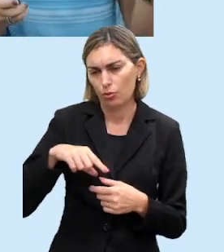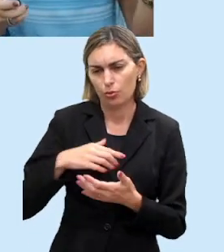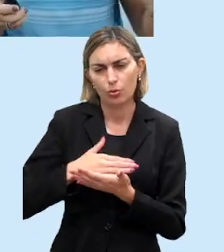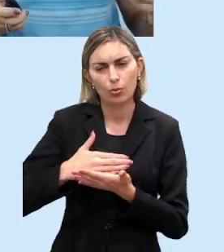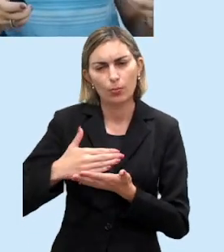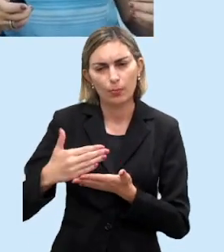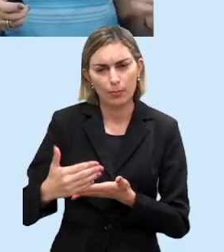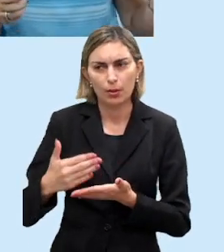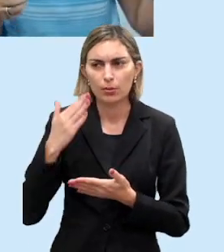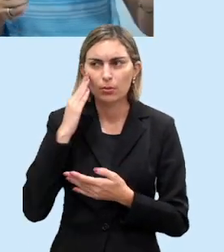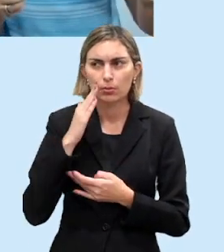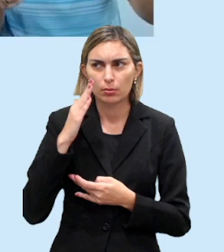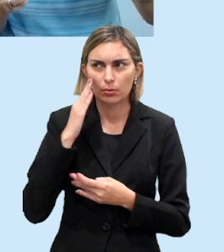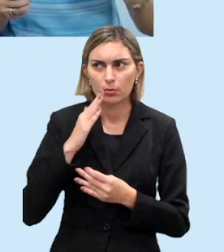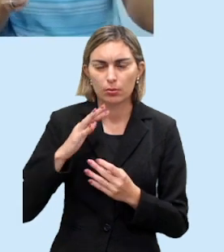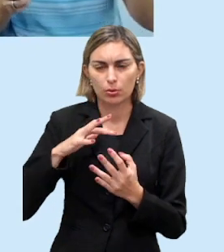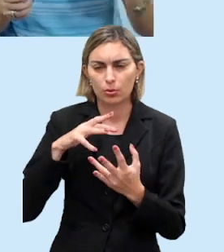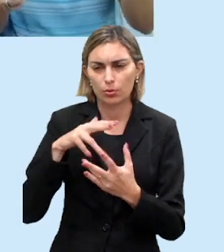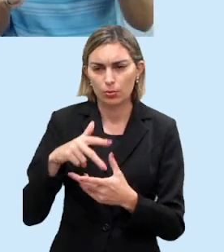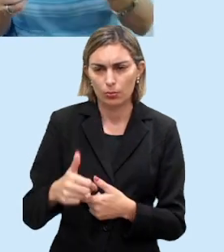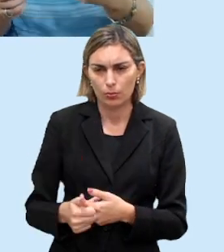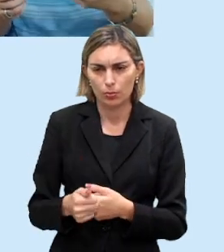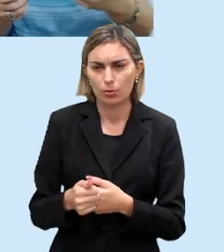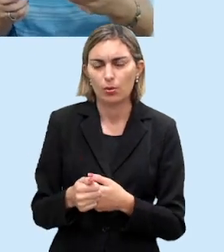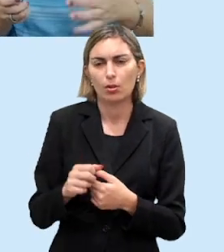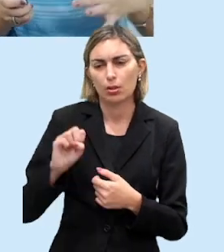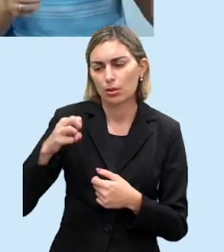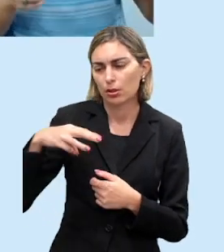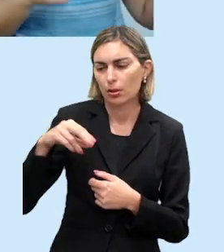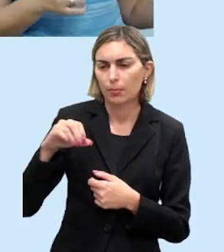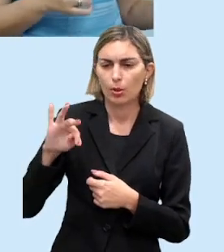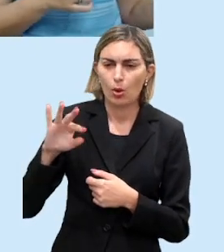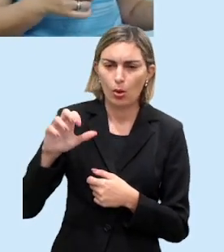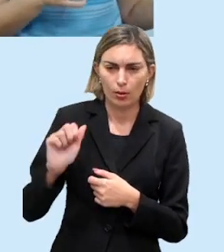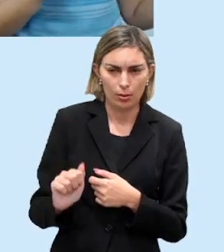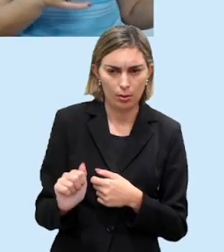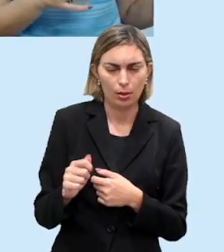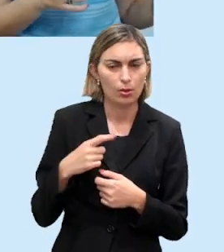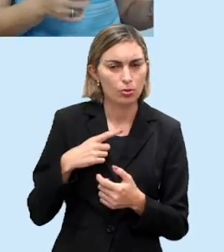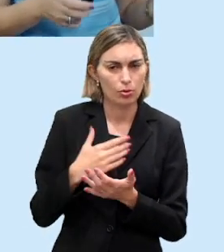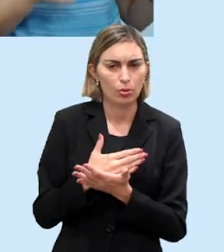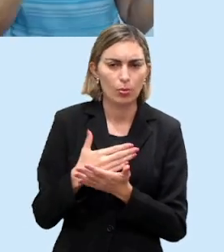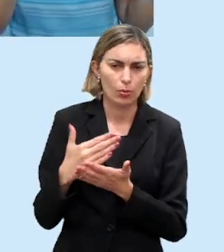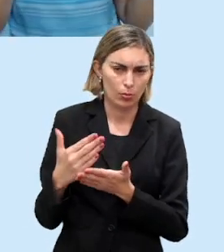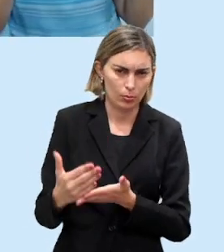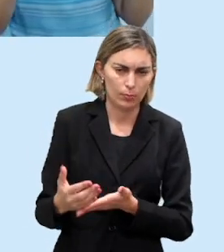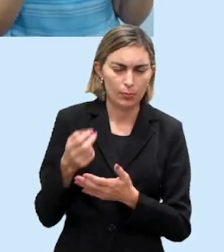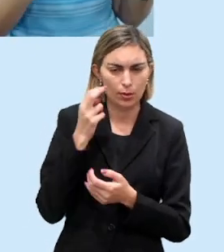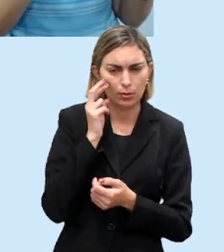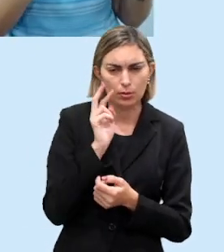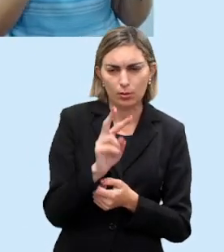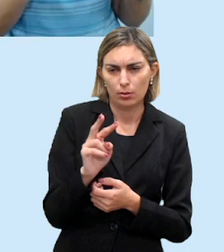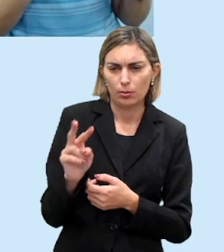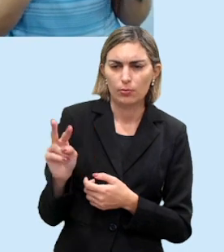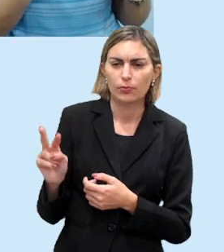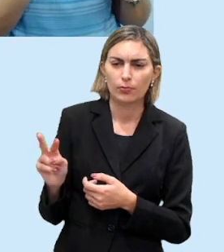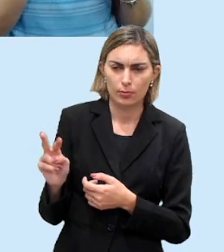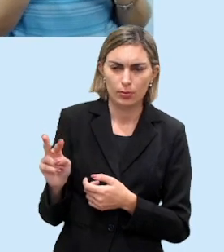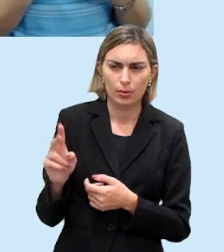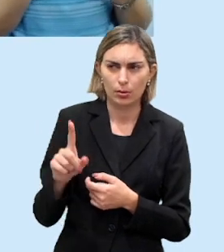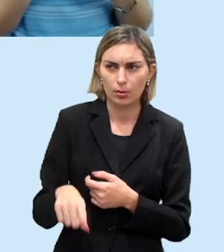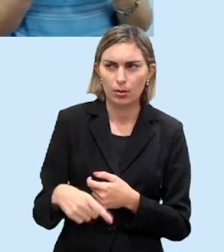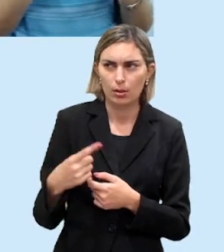a entender o mundo do ponto de vista de semiótica, a gente começa a ver que